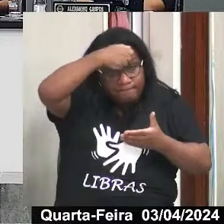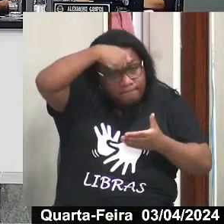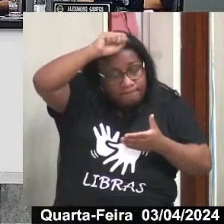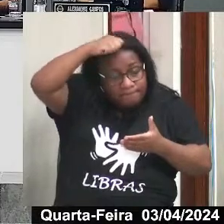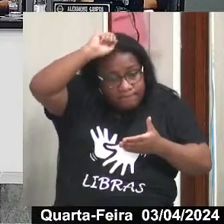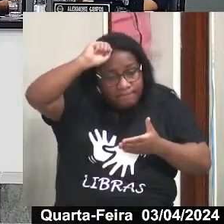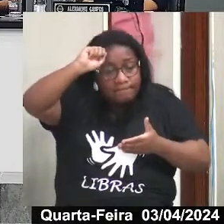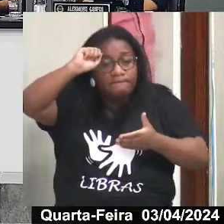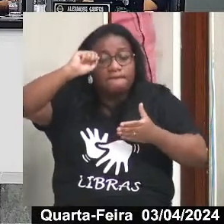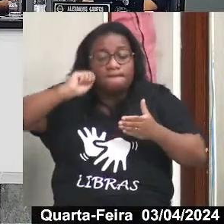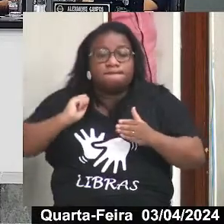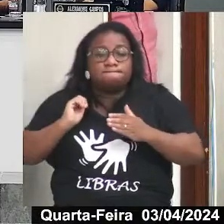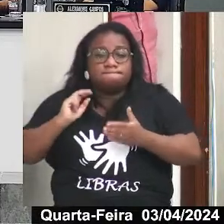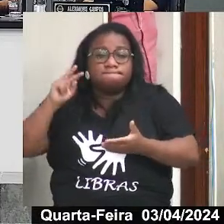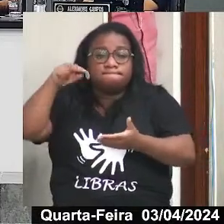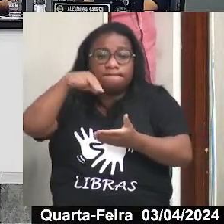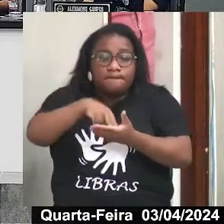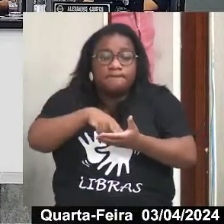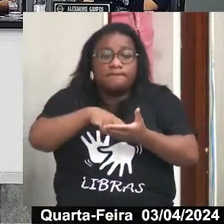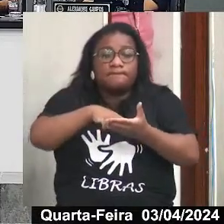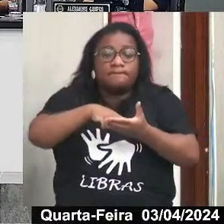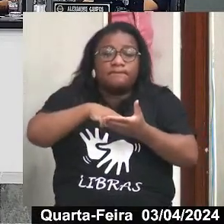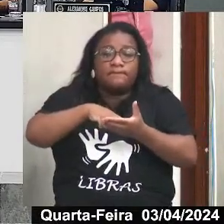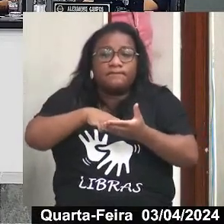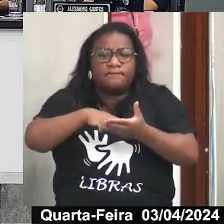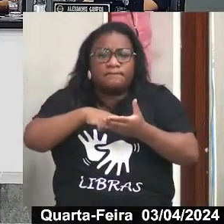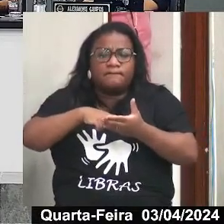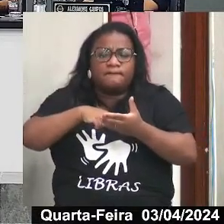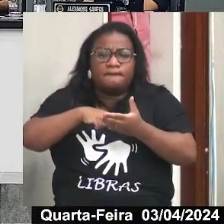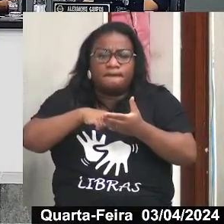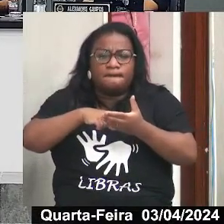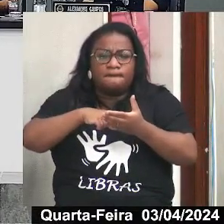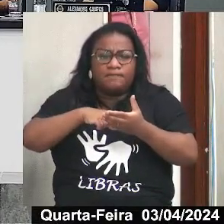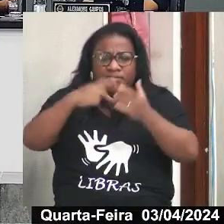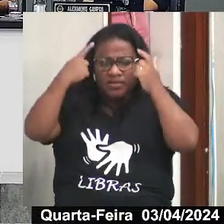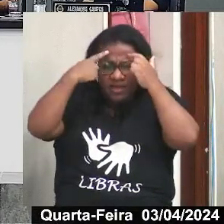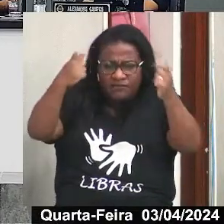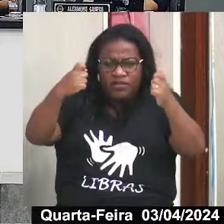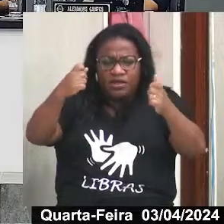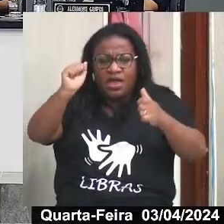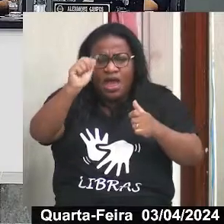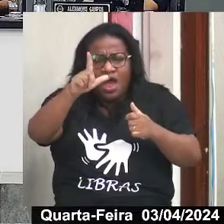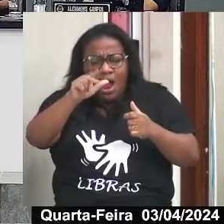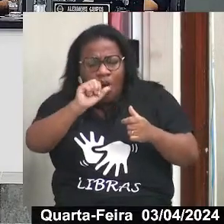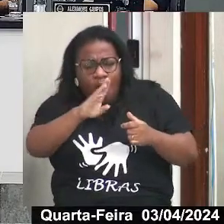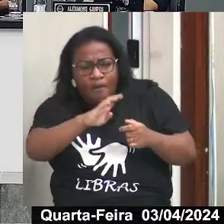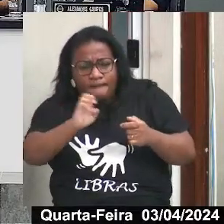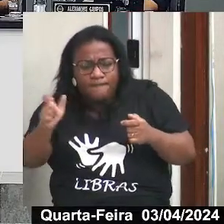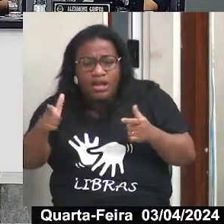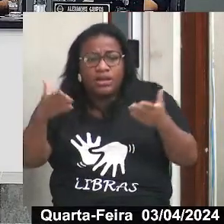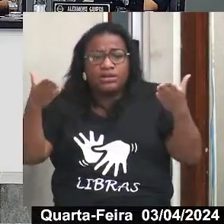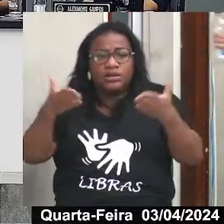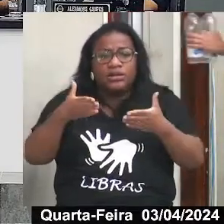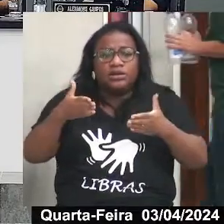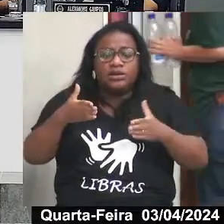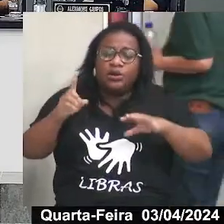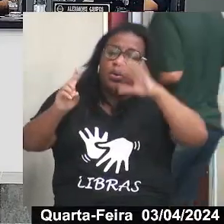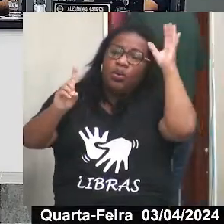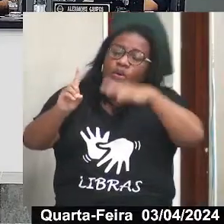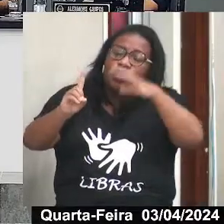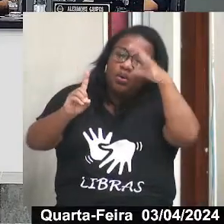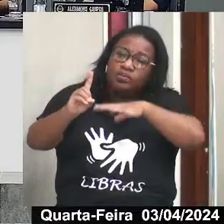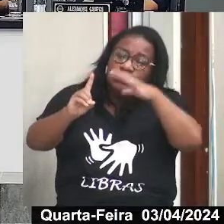vereador Alexandre Campos Silva, dispõe sobre concessão de honraria cidadão imbuense ao senhor Adalberto Araújo Camelo, considerando